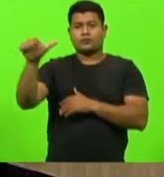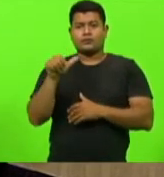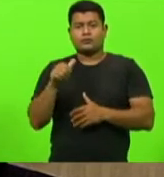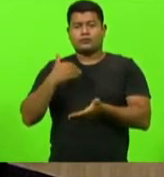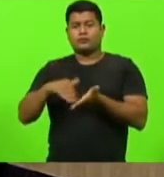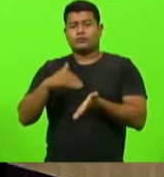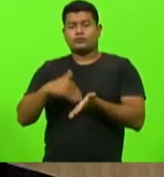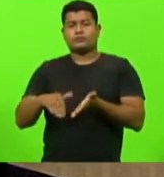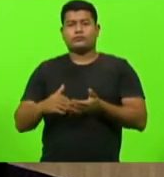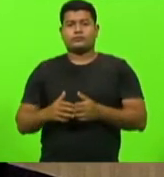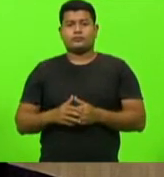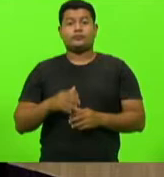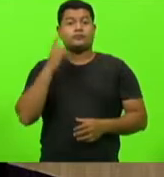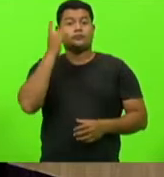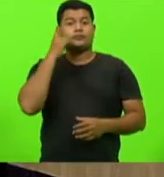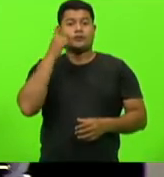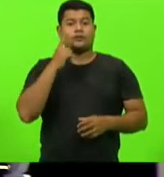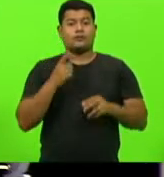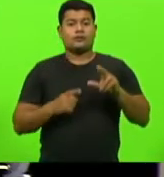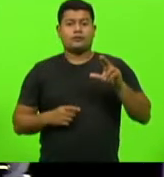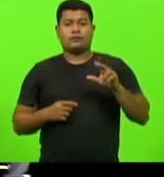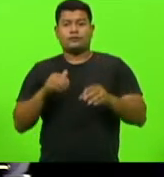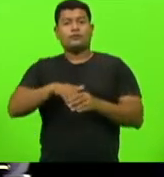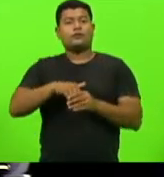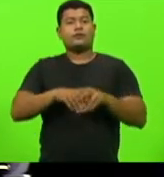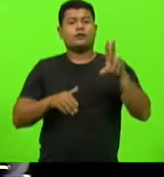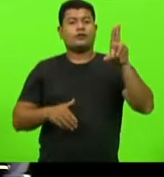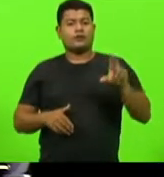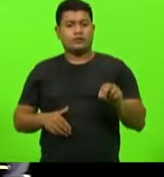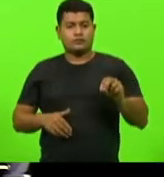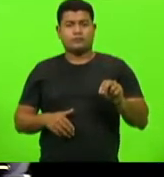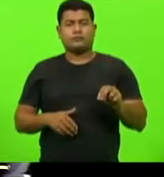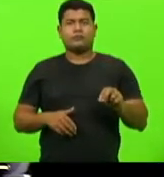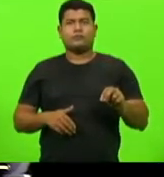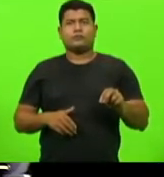secretário. Os deputados que votarem não,